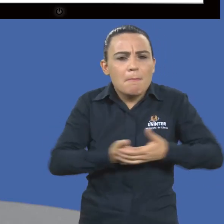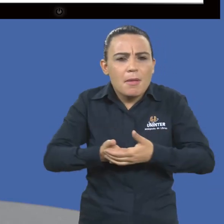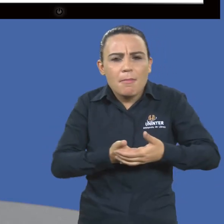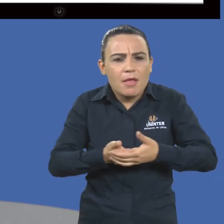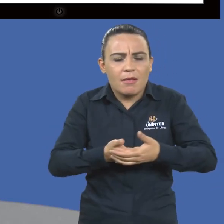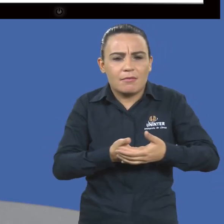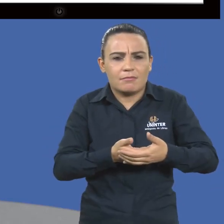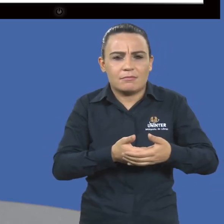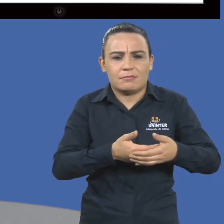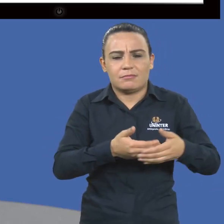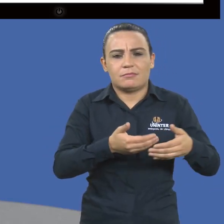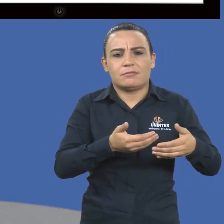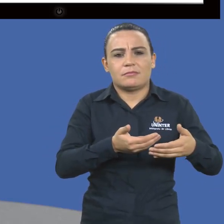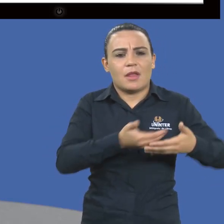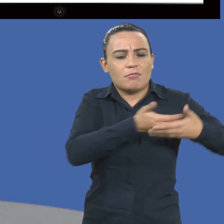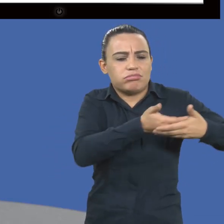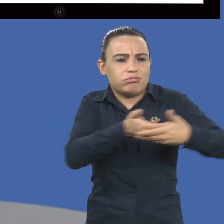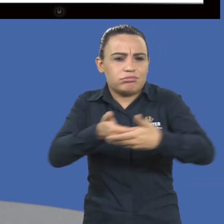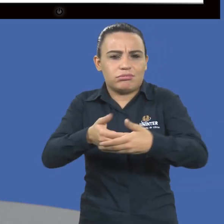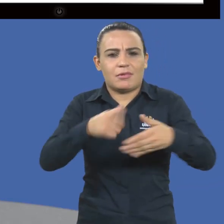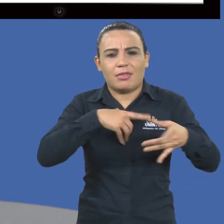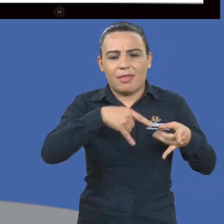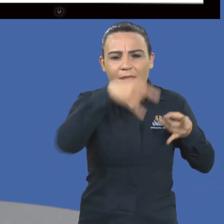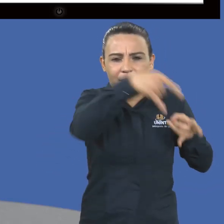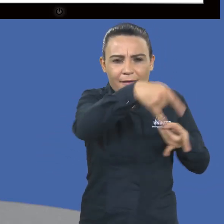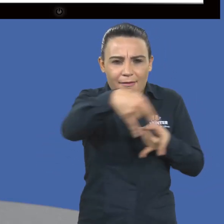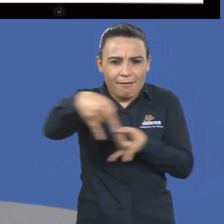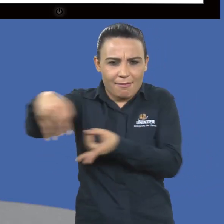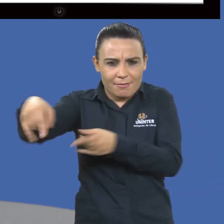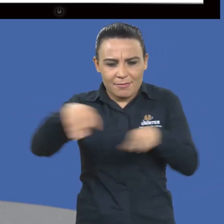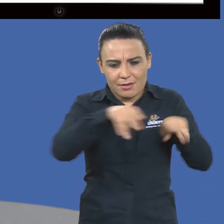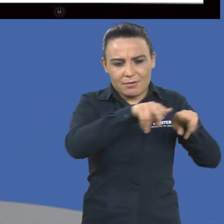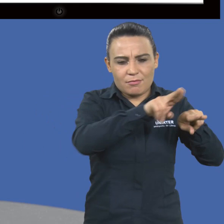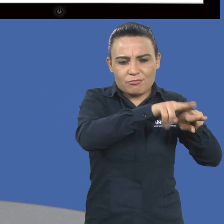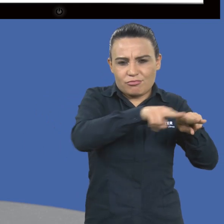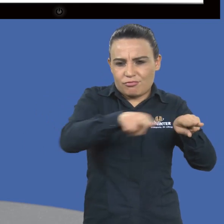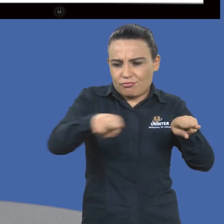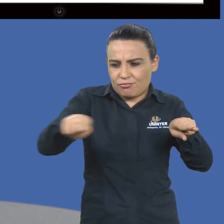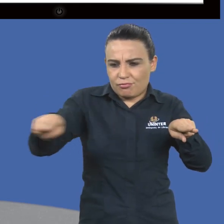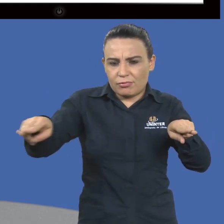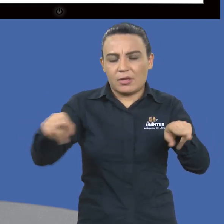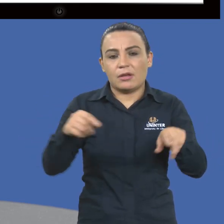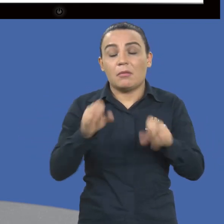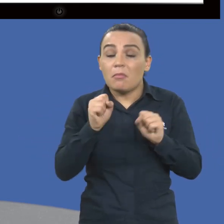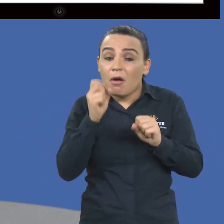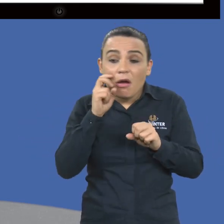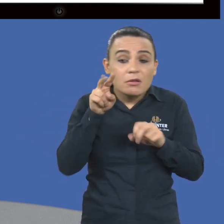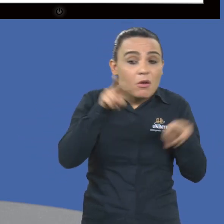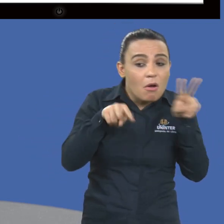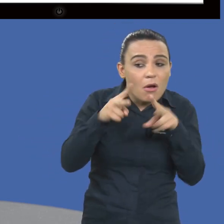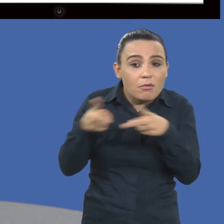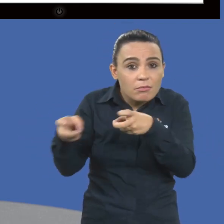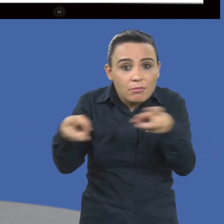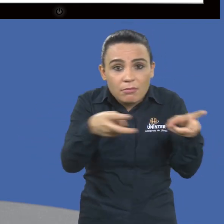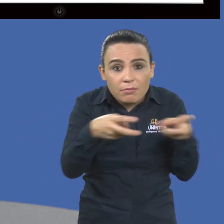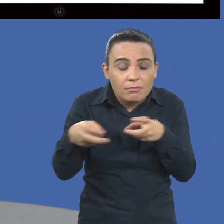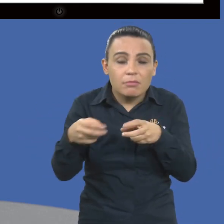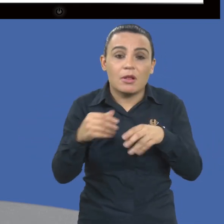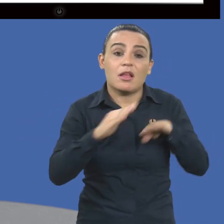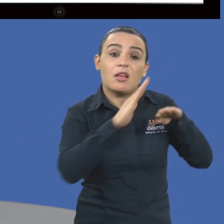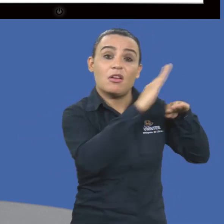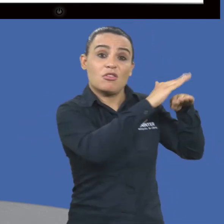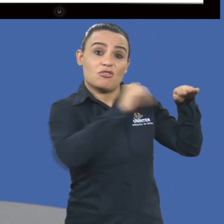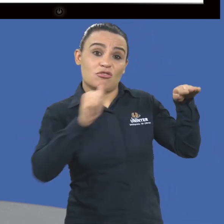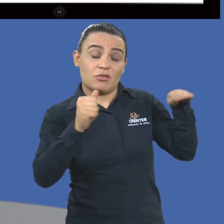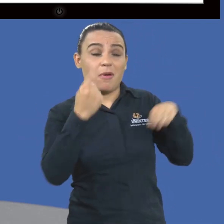do alojamento conjunto e chegar e até discutir com o médico que atendeu, que fez o parto.